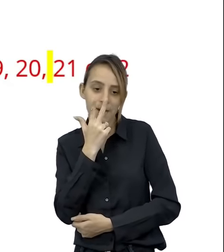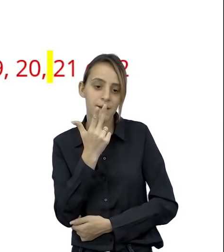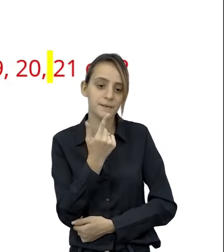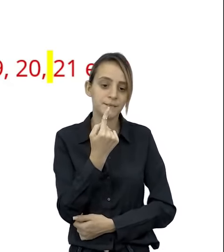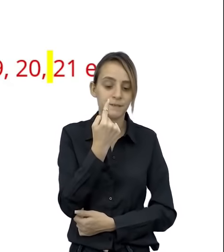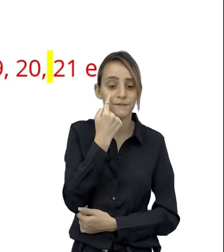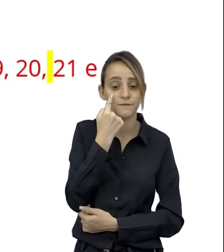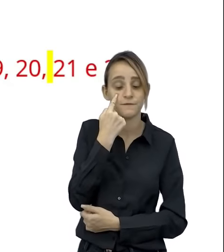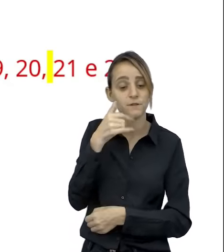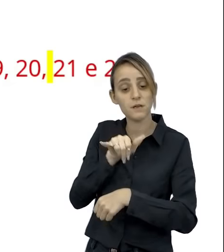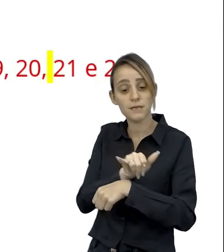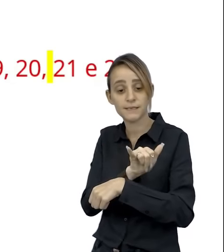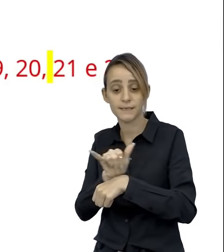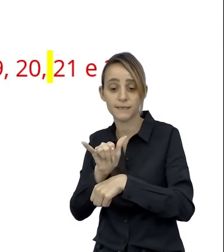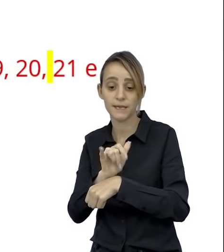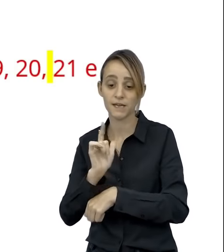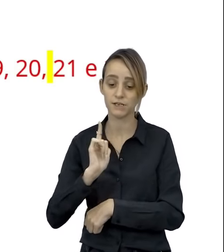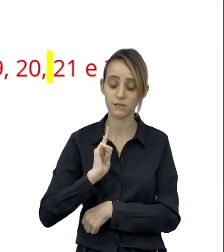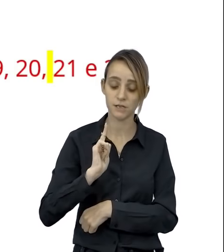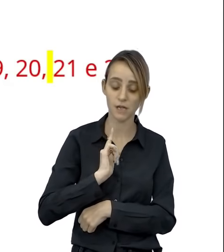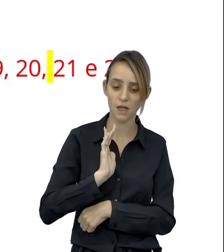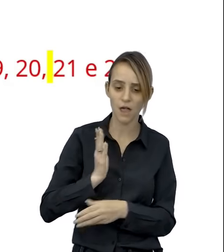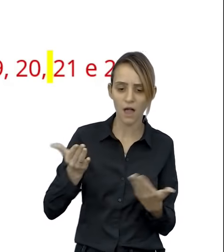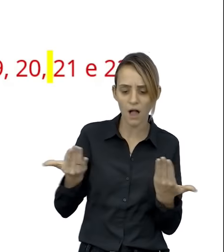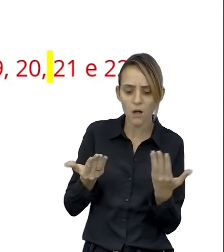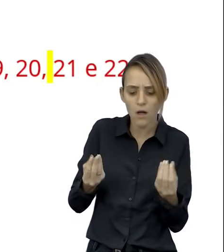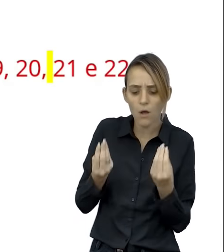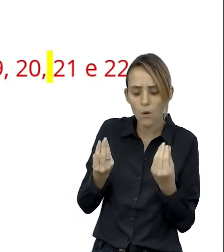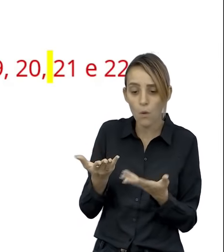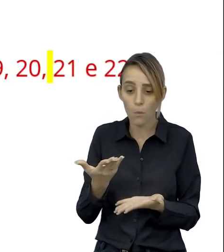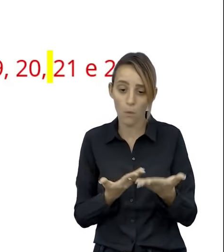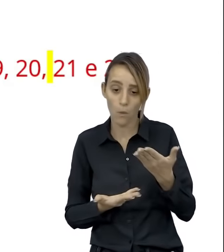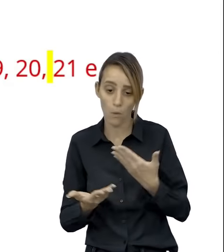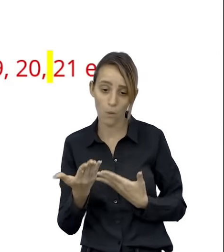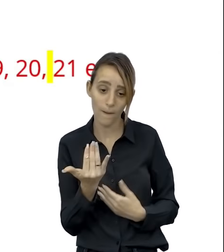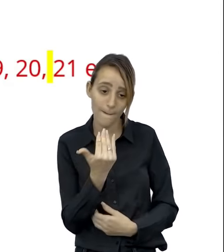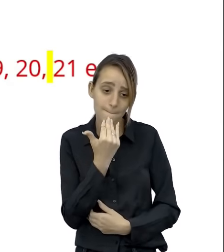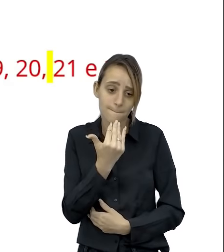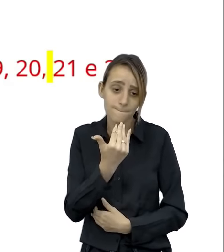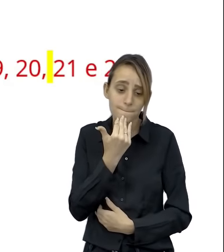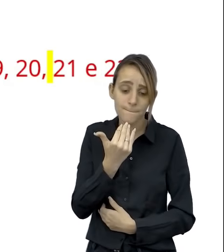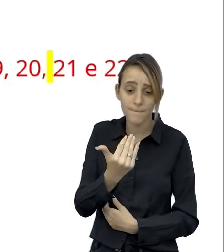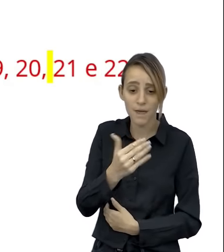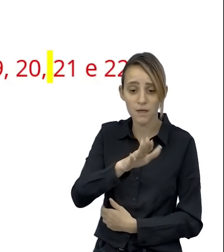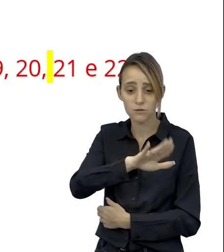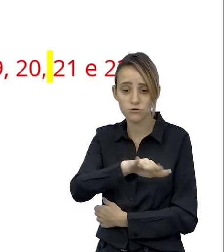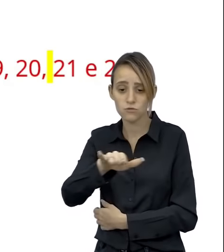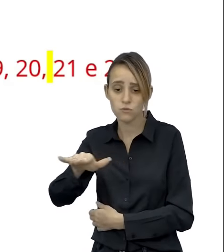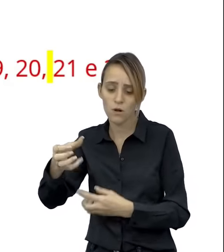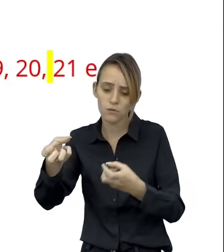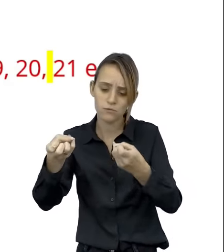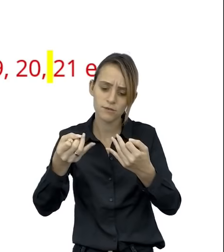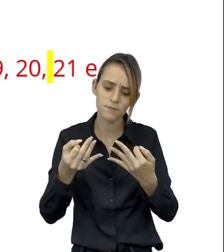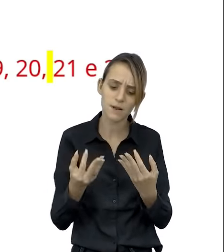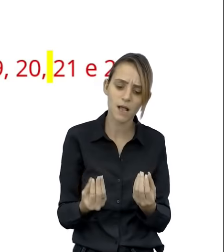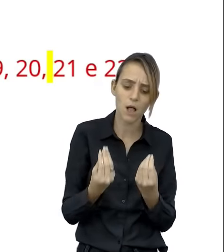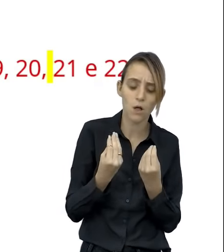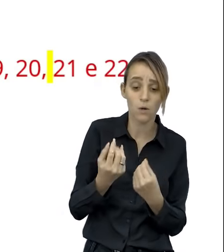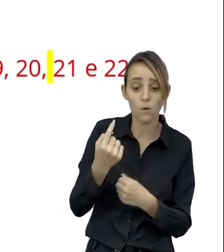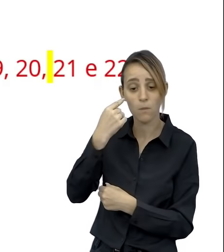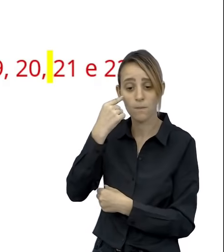boas estratégias e precisam socializar. Peçam que os estudantes explicitem os raciocínios que